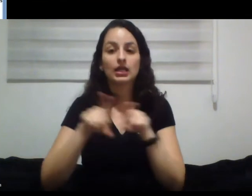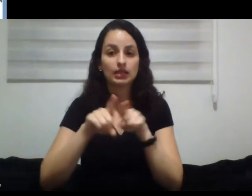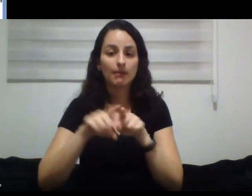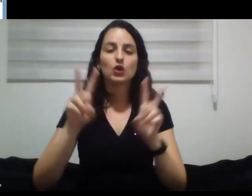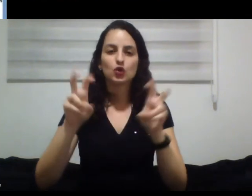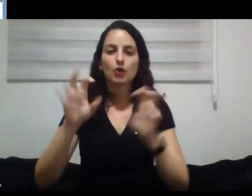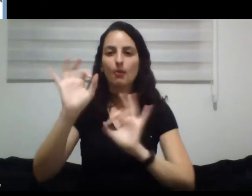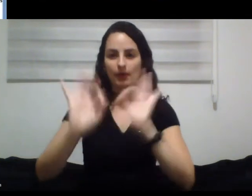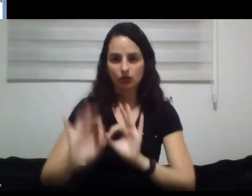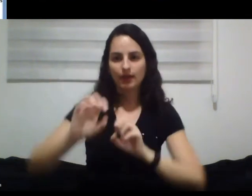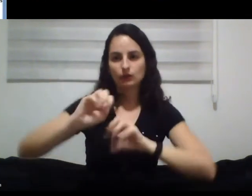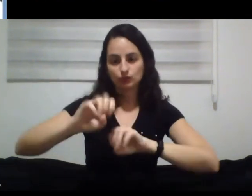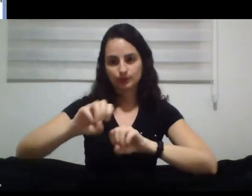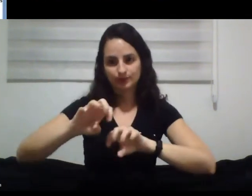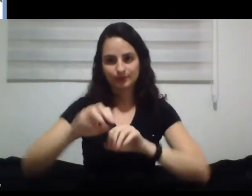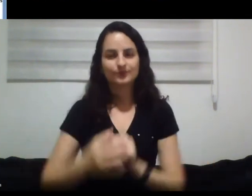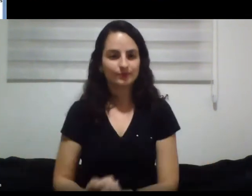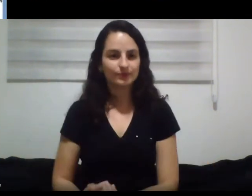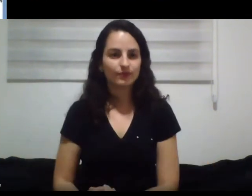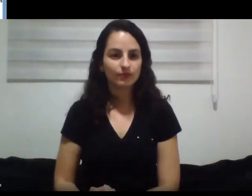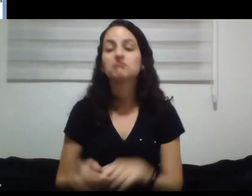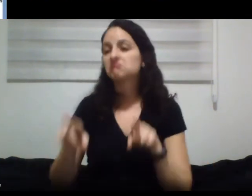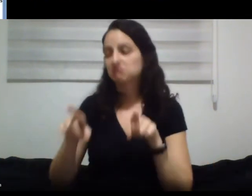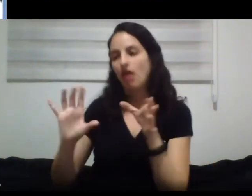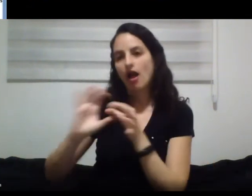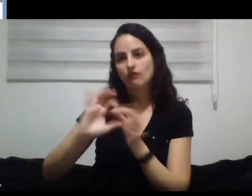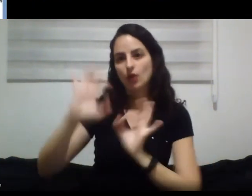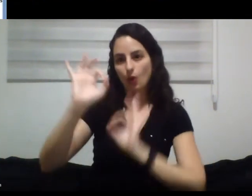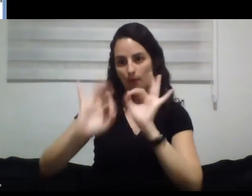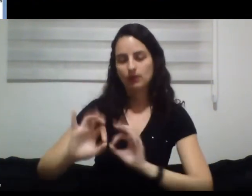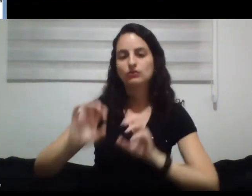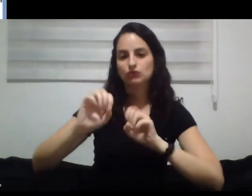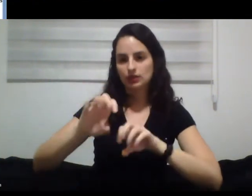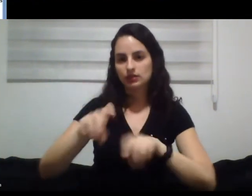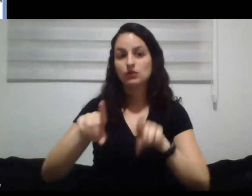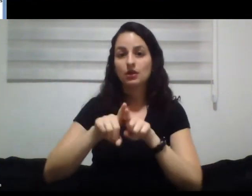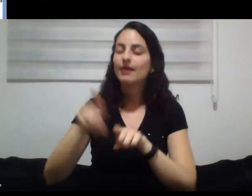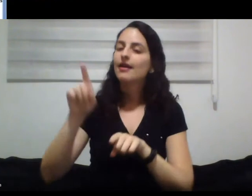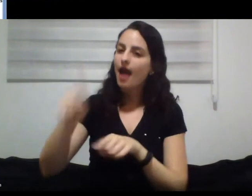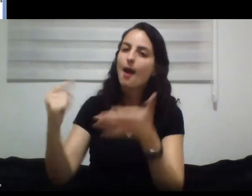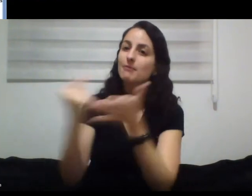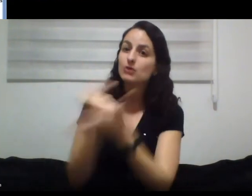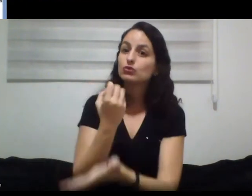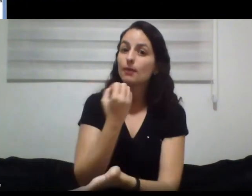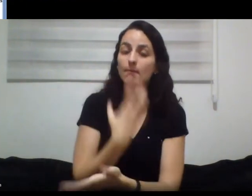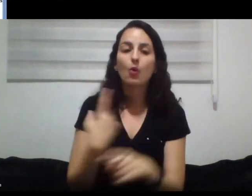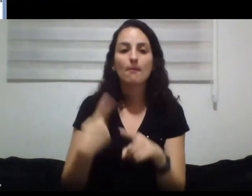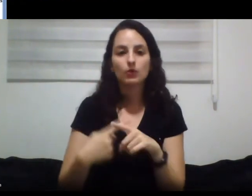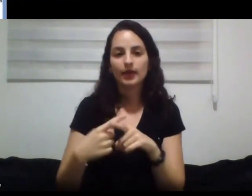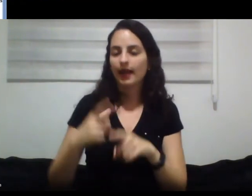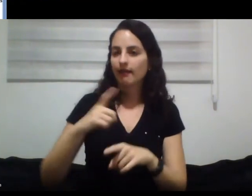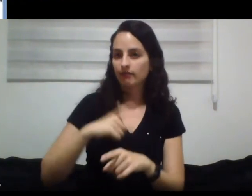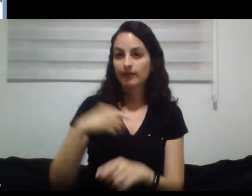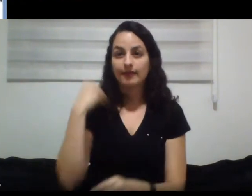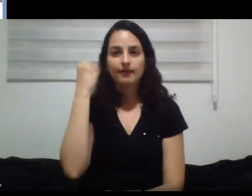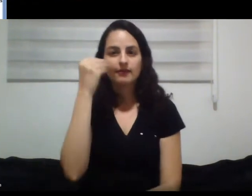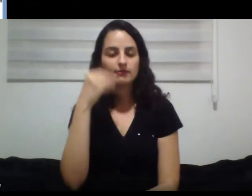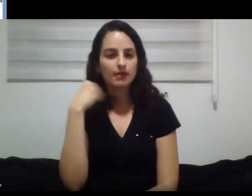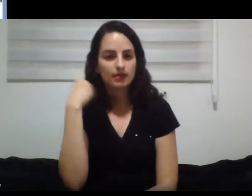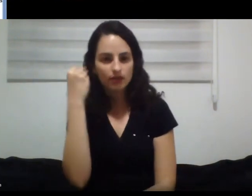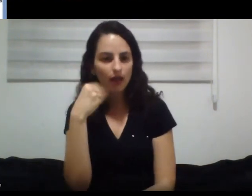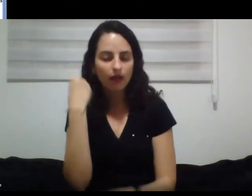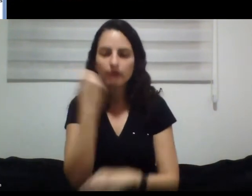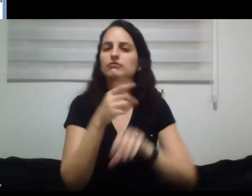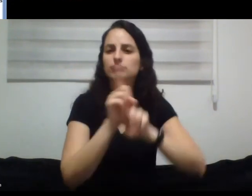isso, não é? Eu acho que eu posso iniciar, mas eu acho que a Priscila, as meninas também podem complementar.